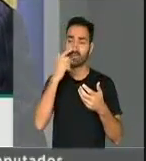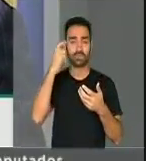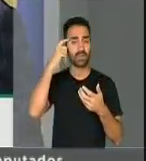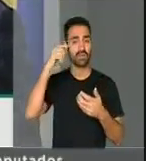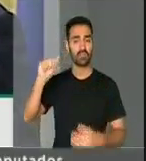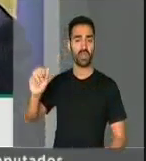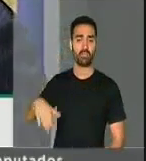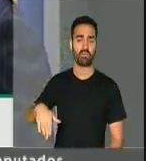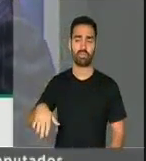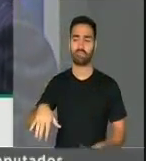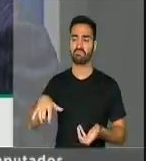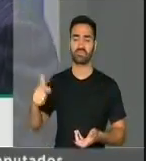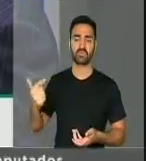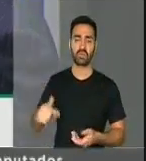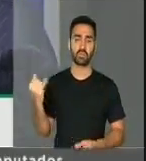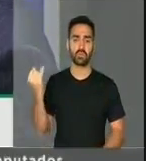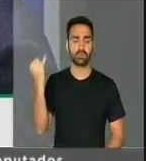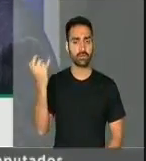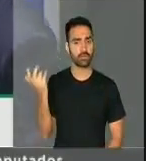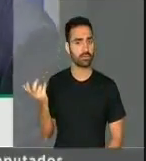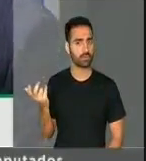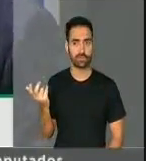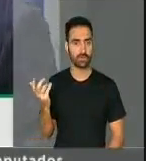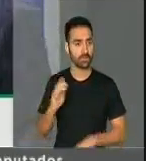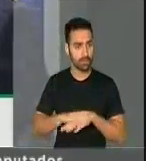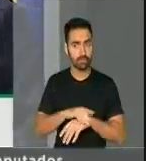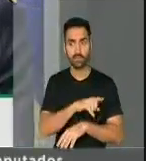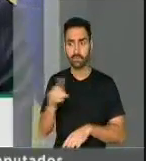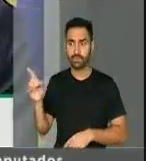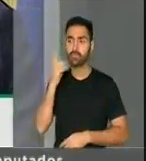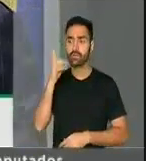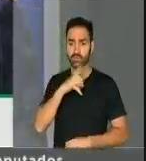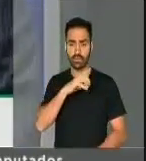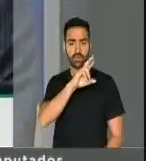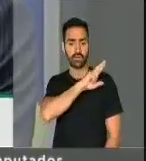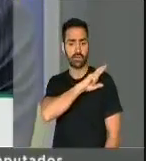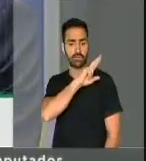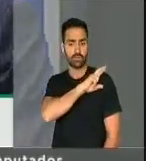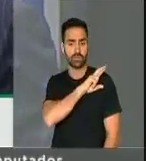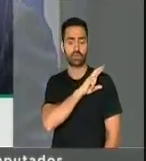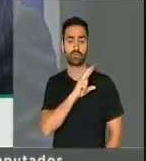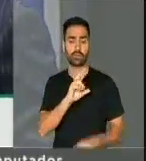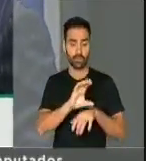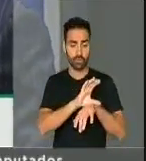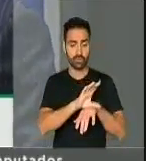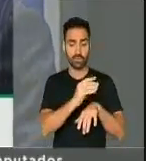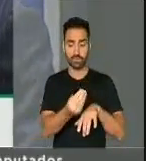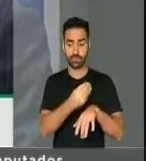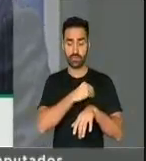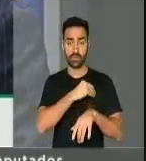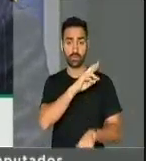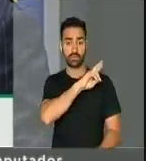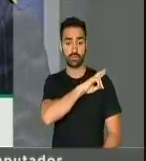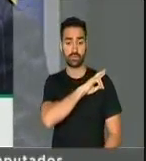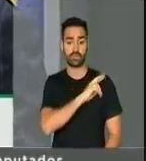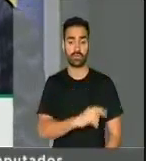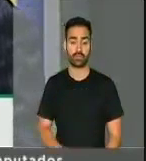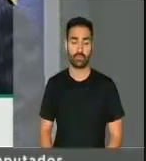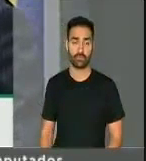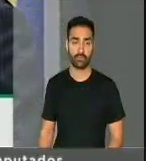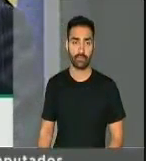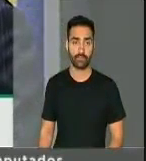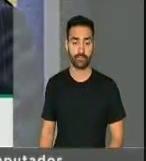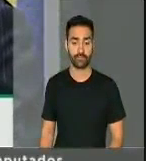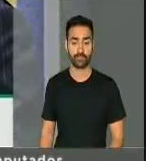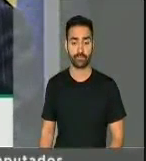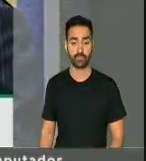do parlamento na hora que quer tirar de si a responsabilidade que a Constituição Federal lhe atribui. Mas vamos lá, senhor presidente.